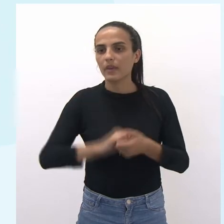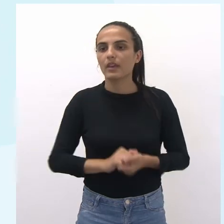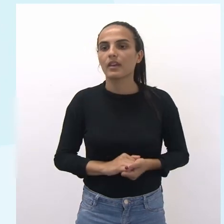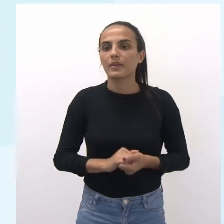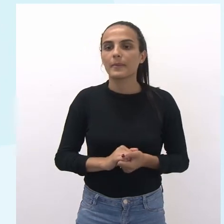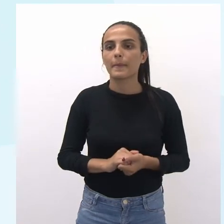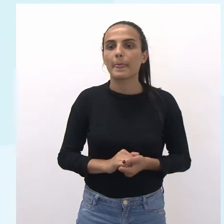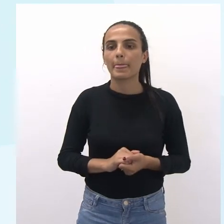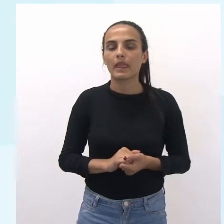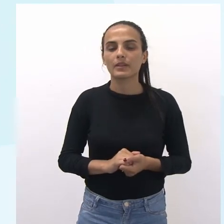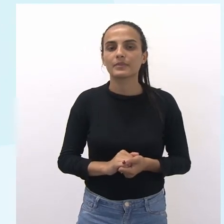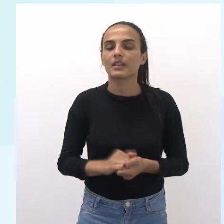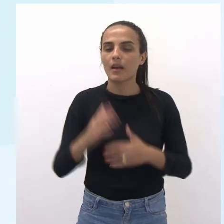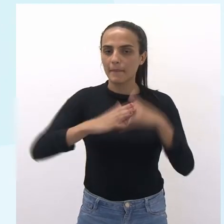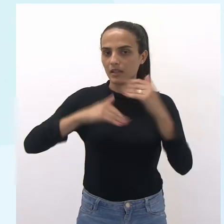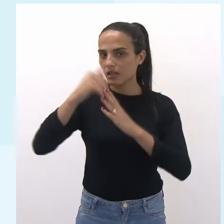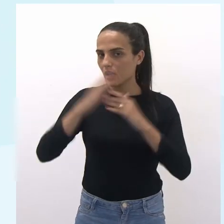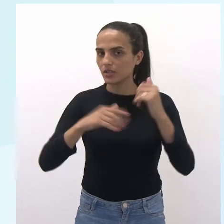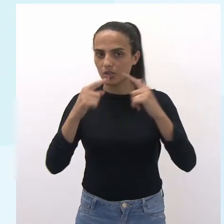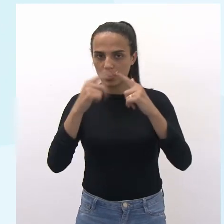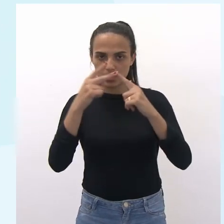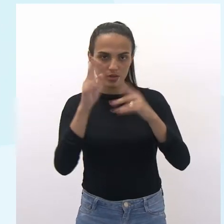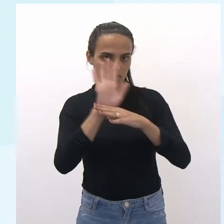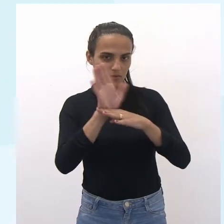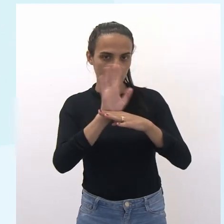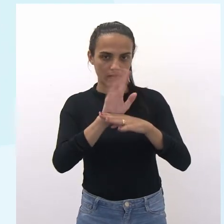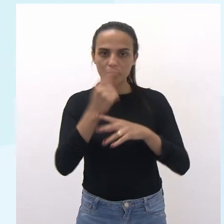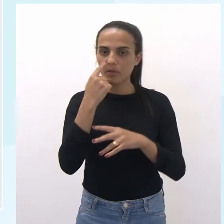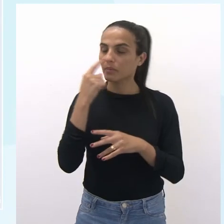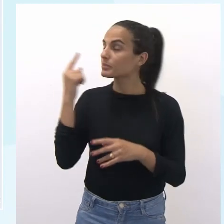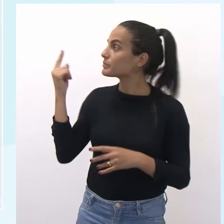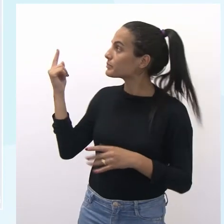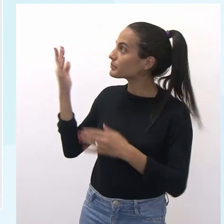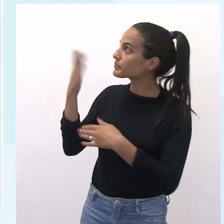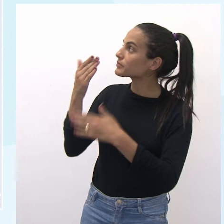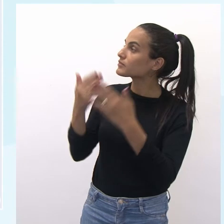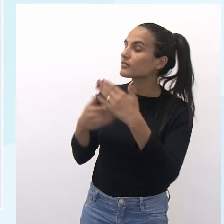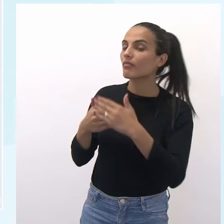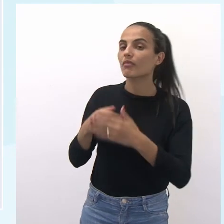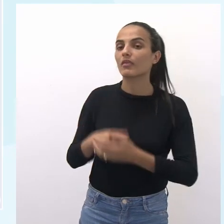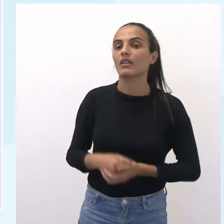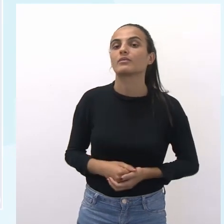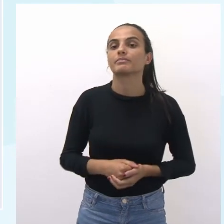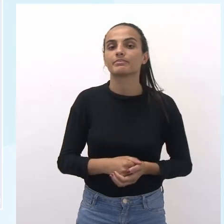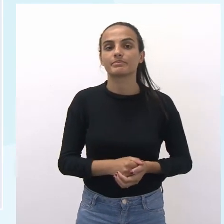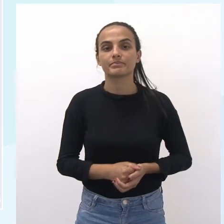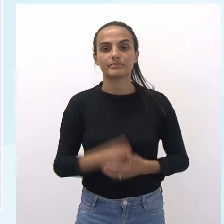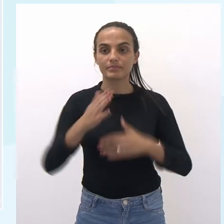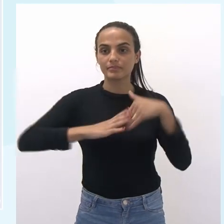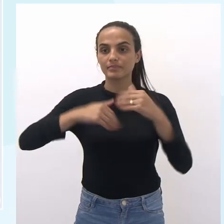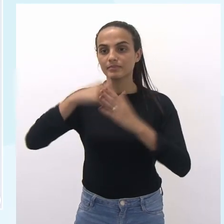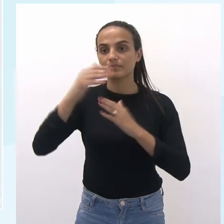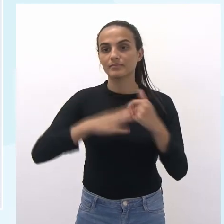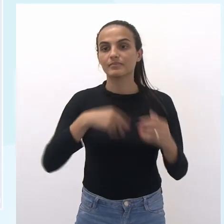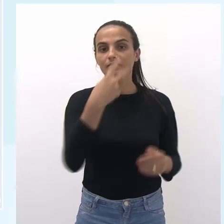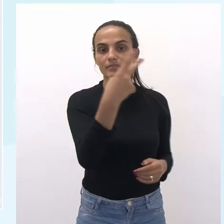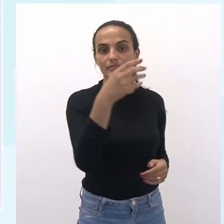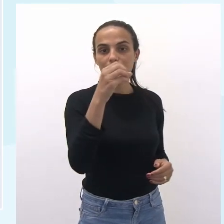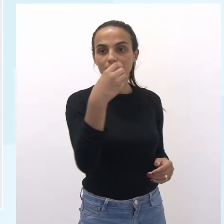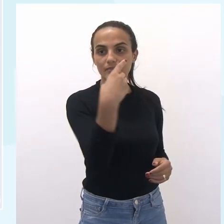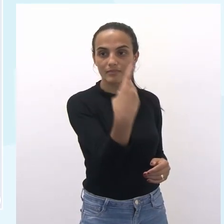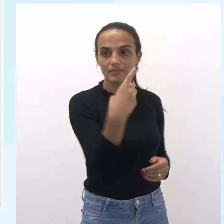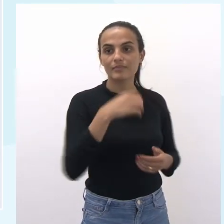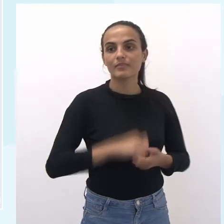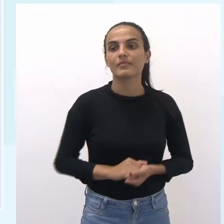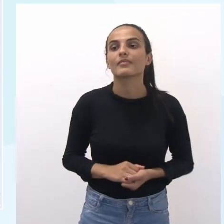sobre esses 2 filmes, Ademir? Próximo slide. A habilidade 201 e os objetos de conhecimento,